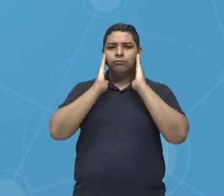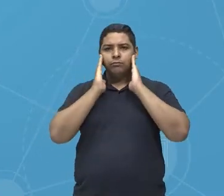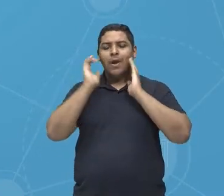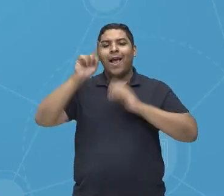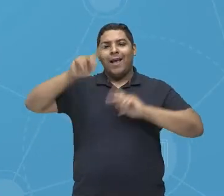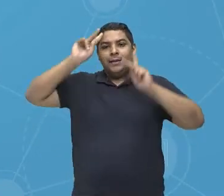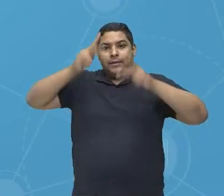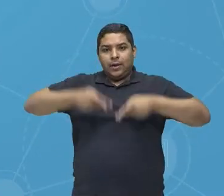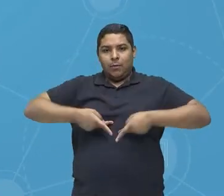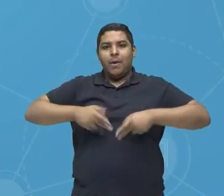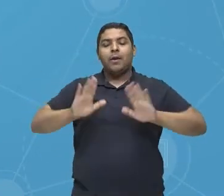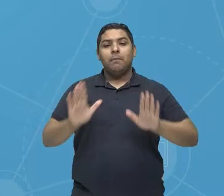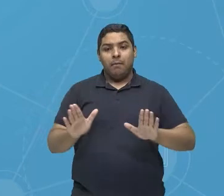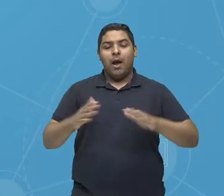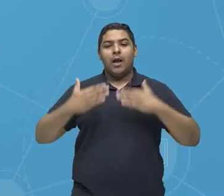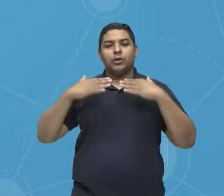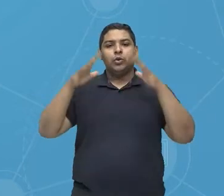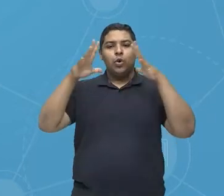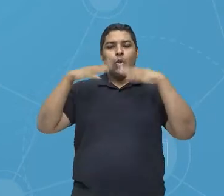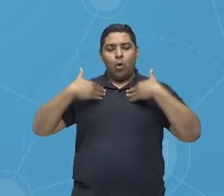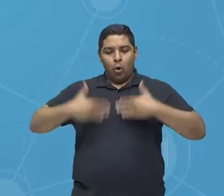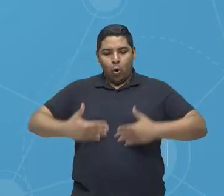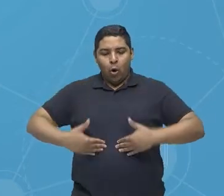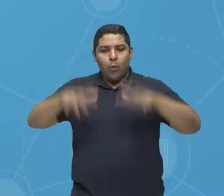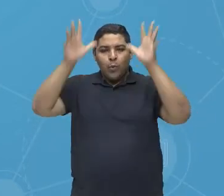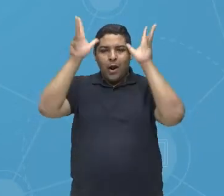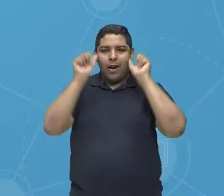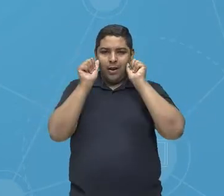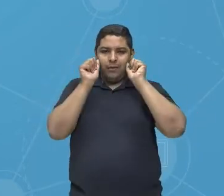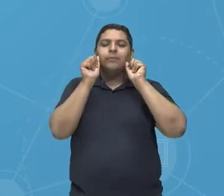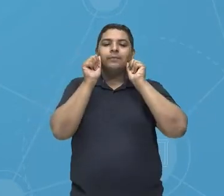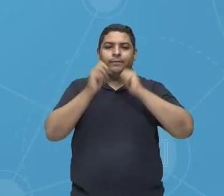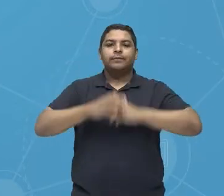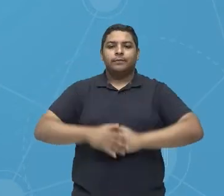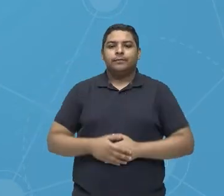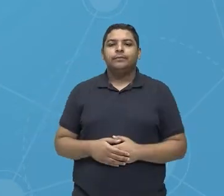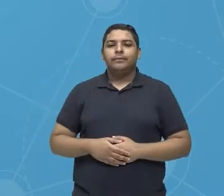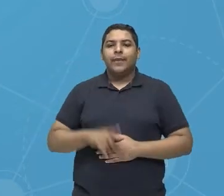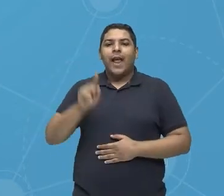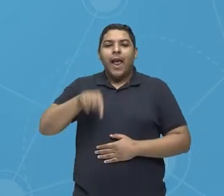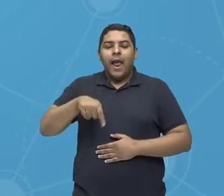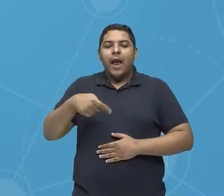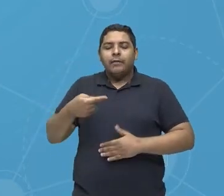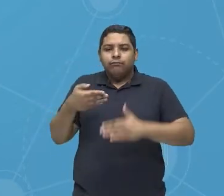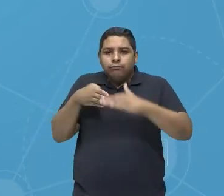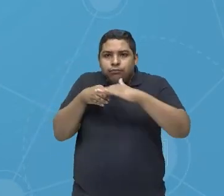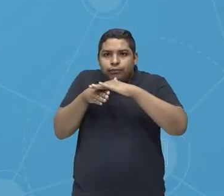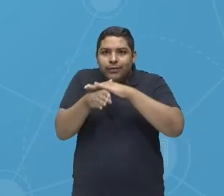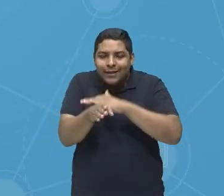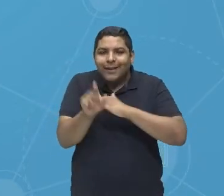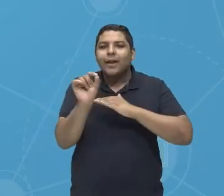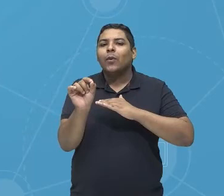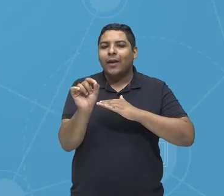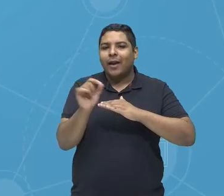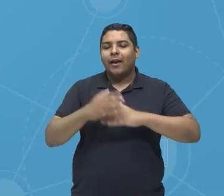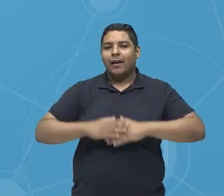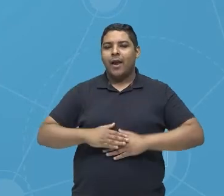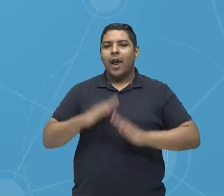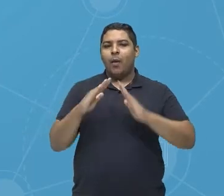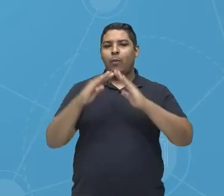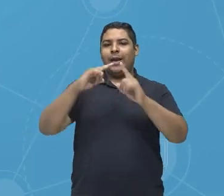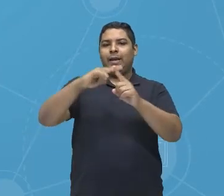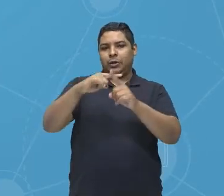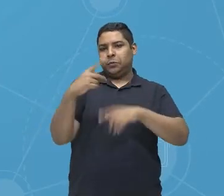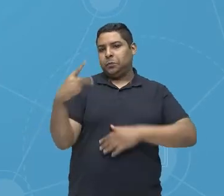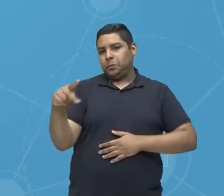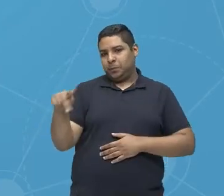de leão, certo? Guardando o quê? A entrada de um templo. Então, os faraós, os egípcios, eles estavam muito